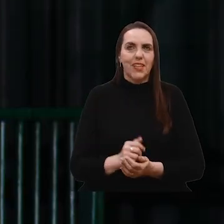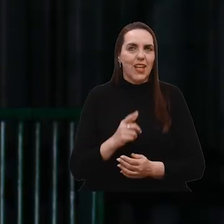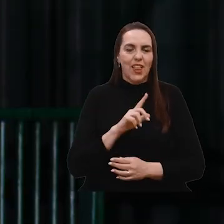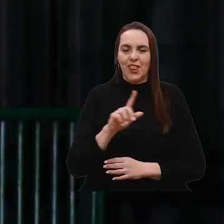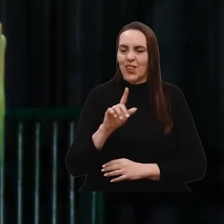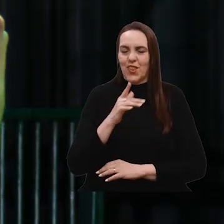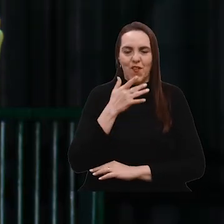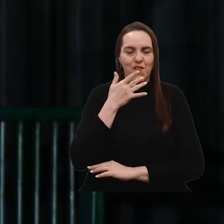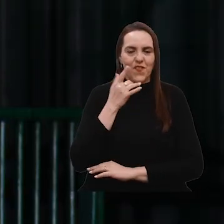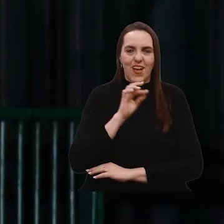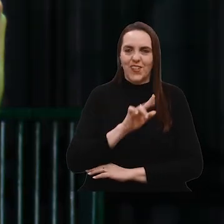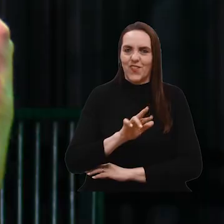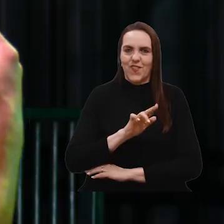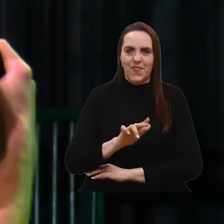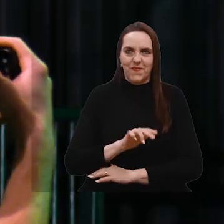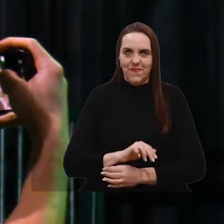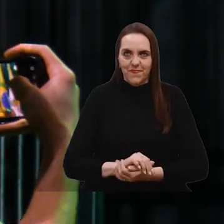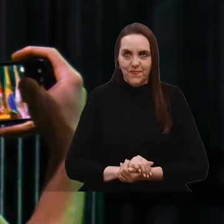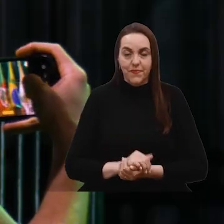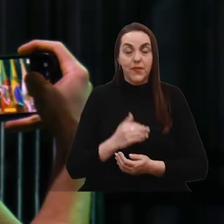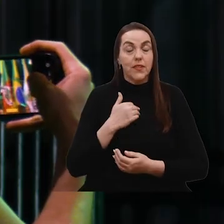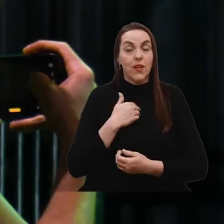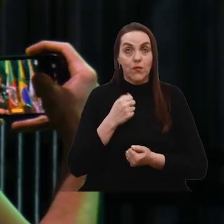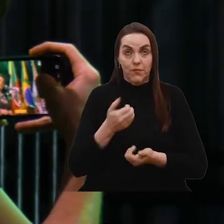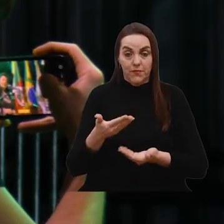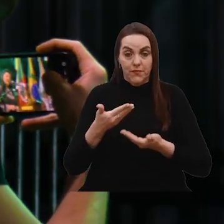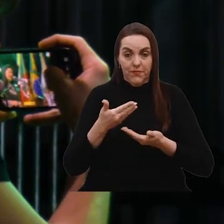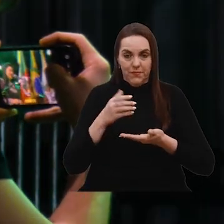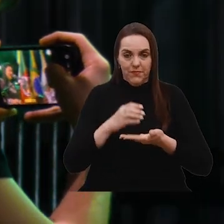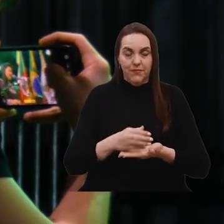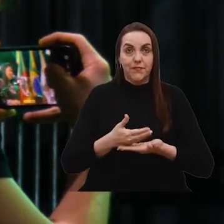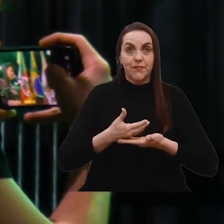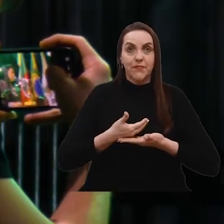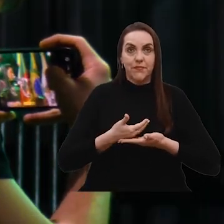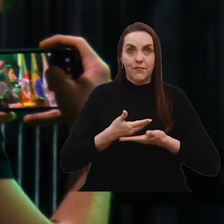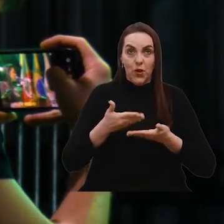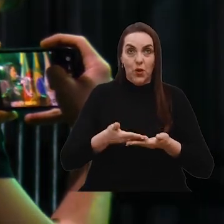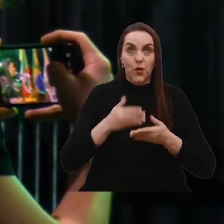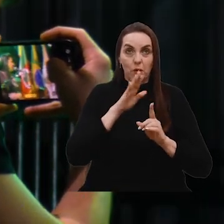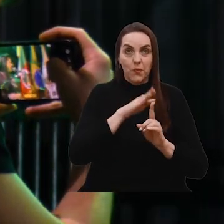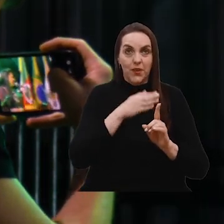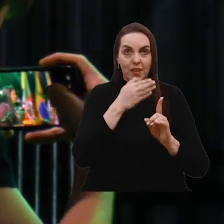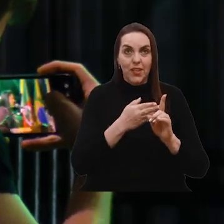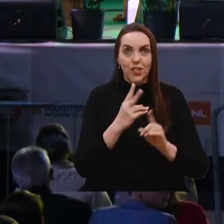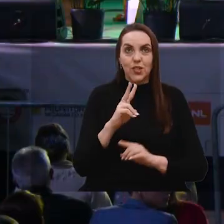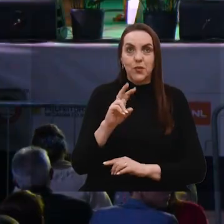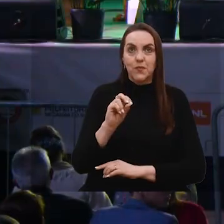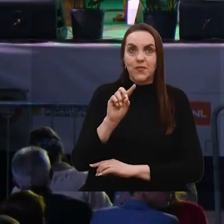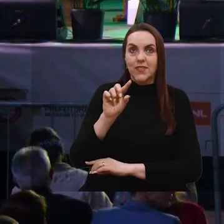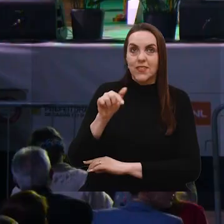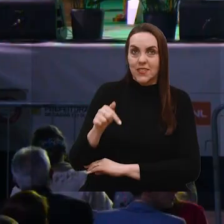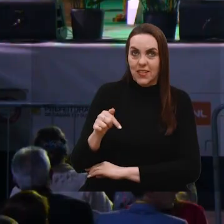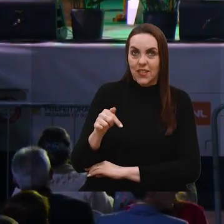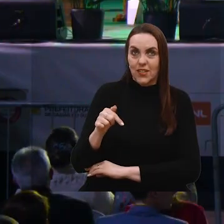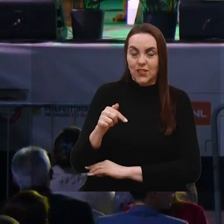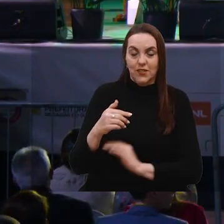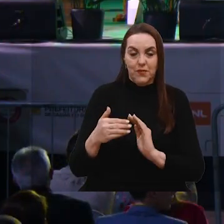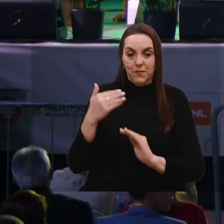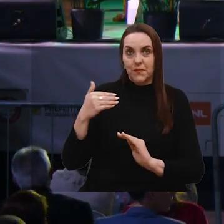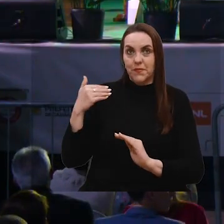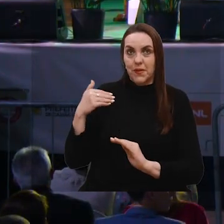falar aqui, não foi nada fácil. Eu recebi essa comenda em